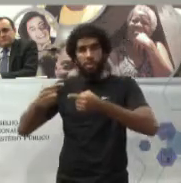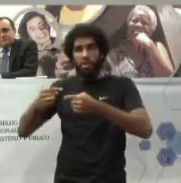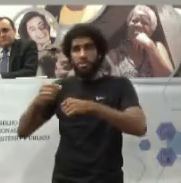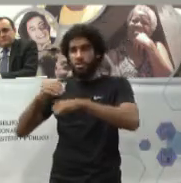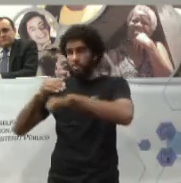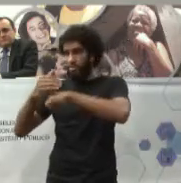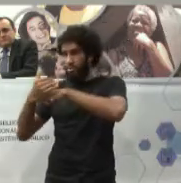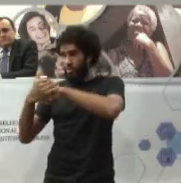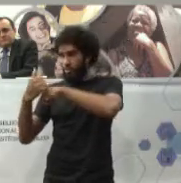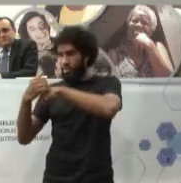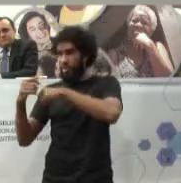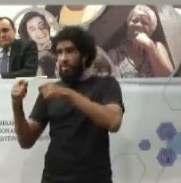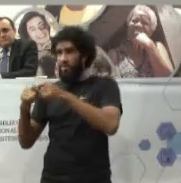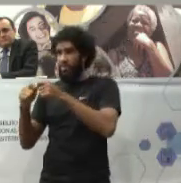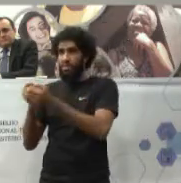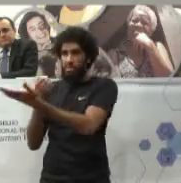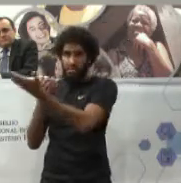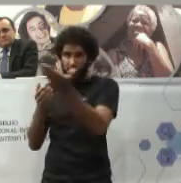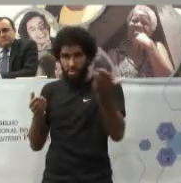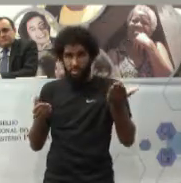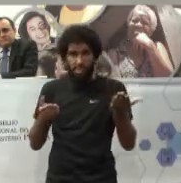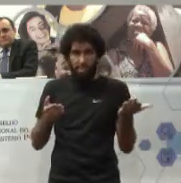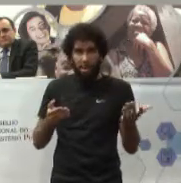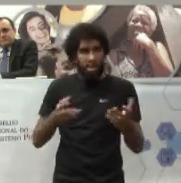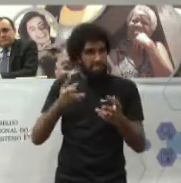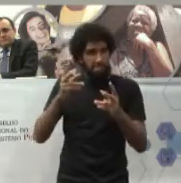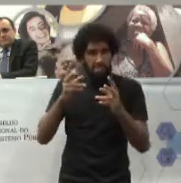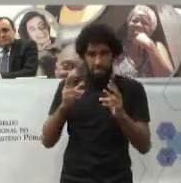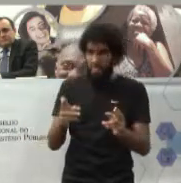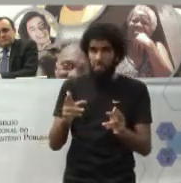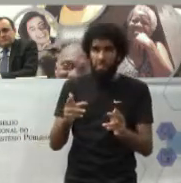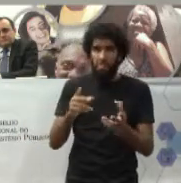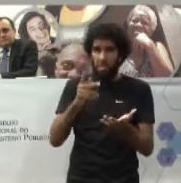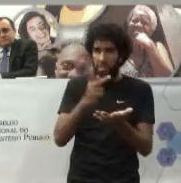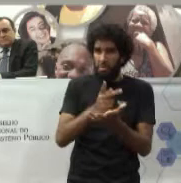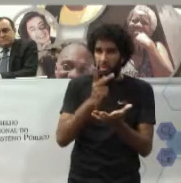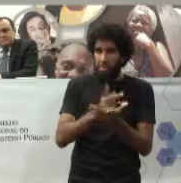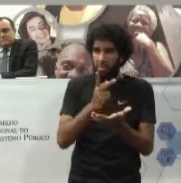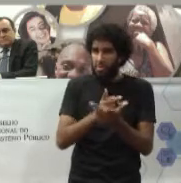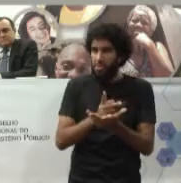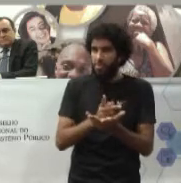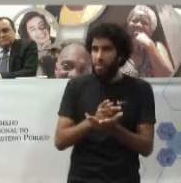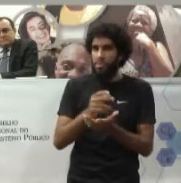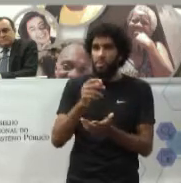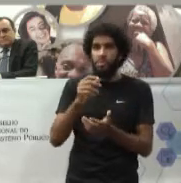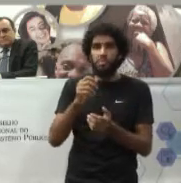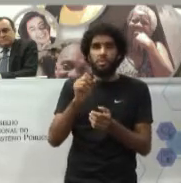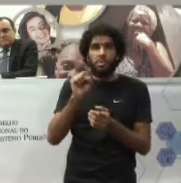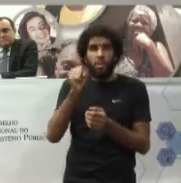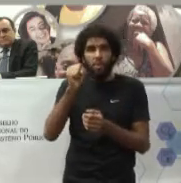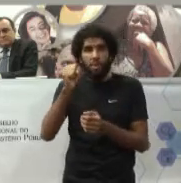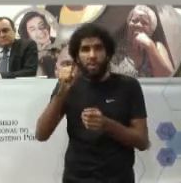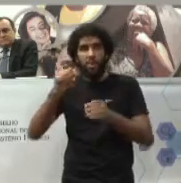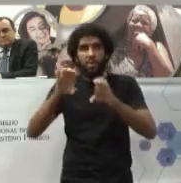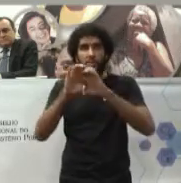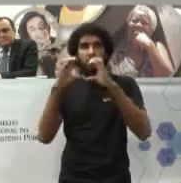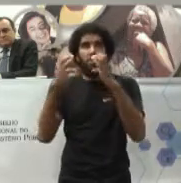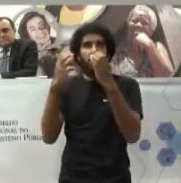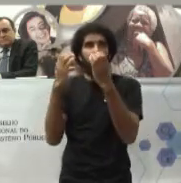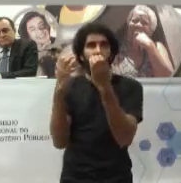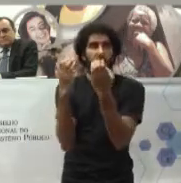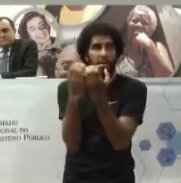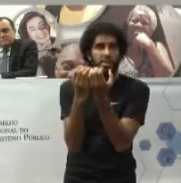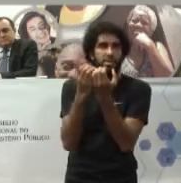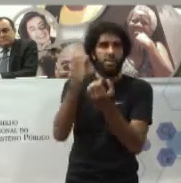com os senhores é exatamente os mesmos debates da oitava conferência nacional de saúde a 8ª conferência